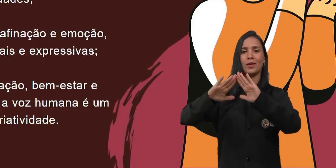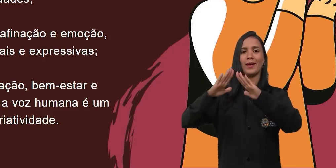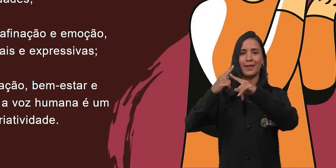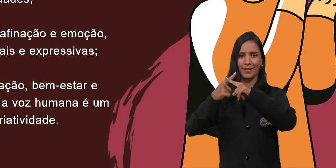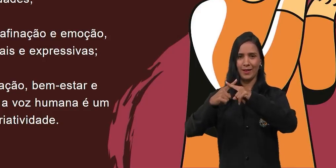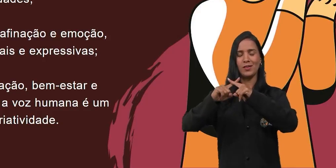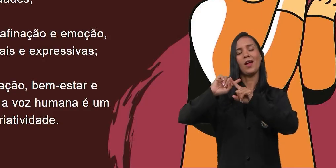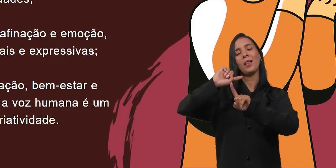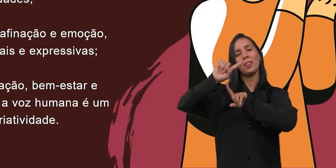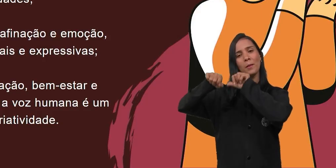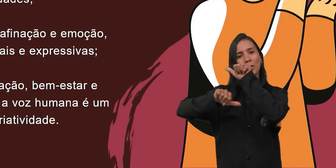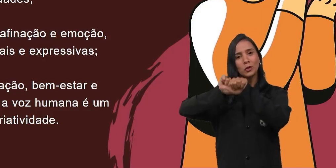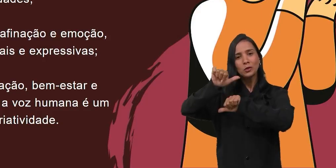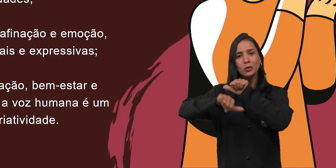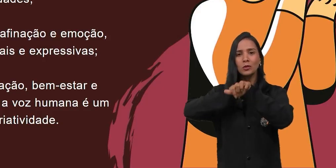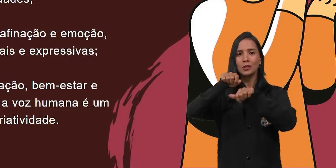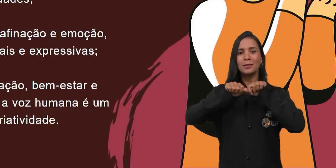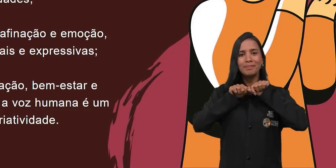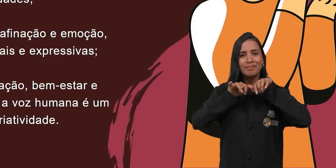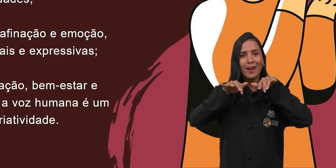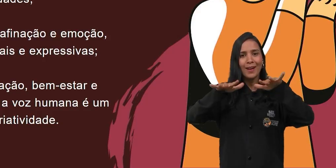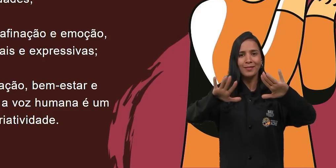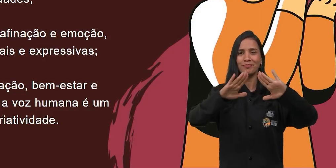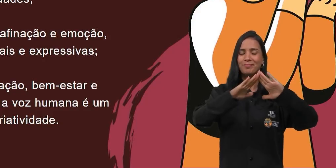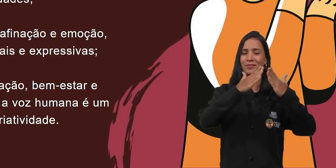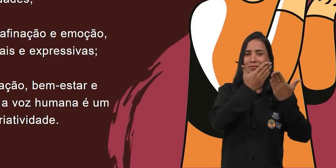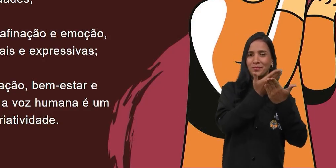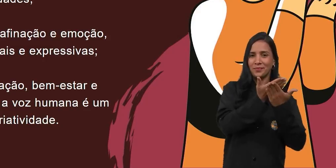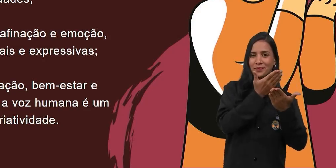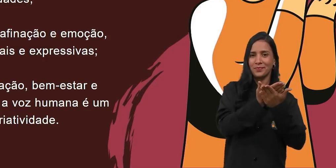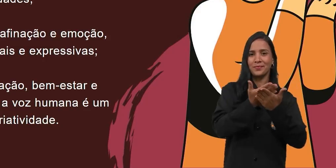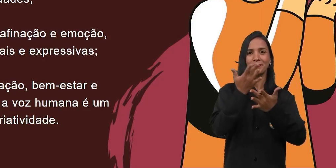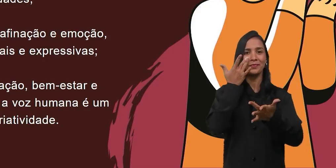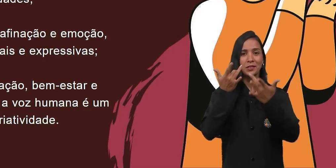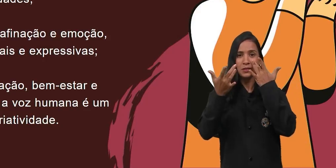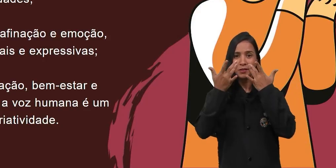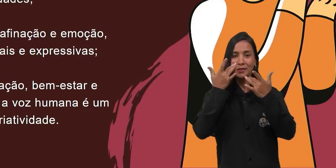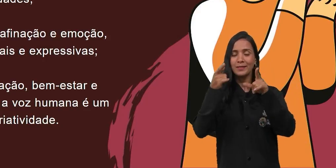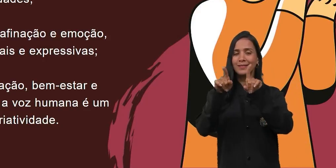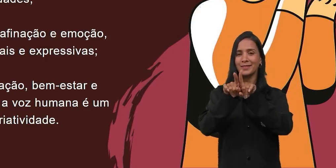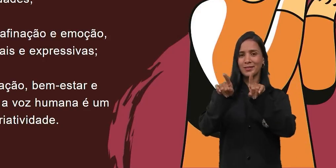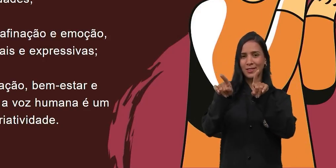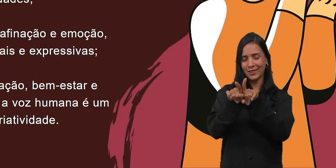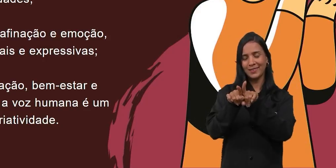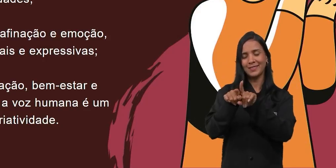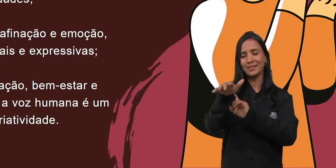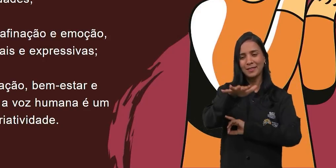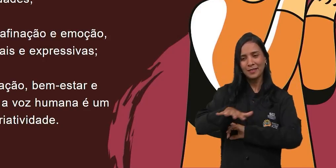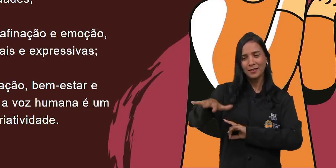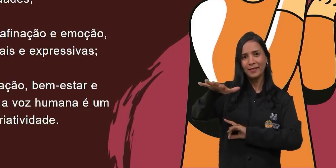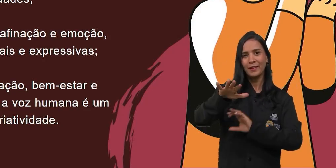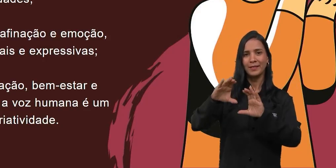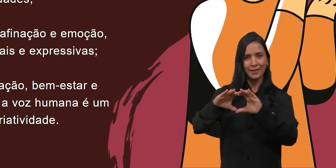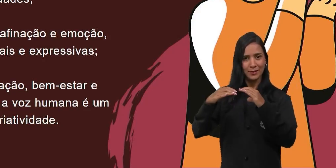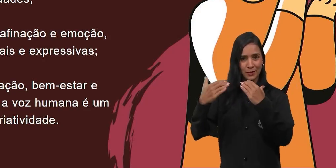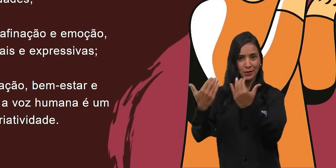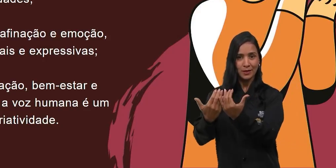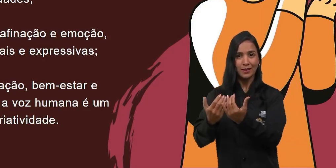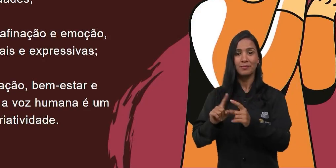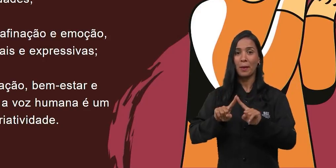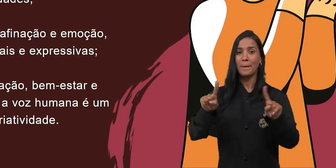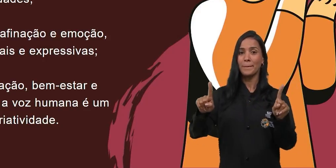e ao longo do tempo se espalhou por escolas, teatros e comunidades. Então, cantar em coral